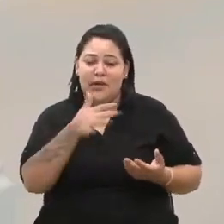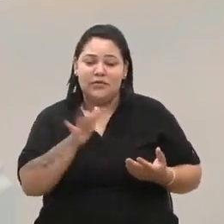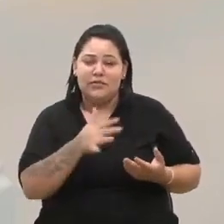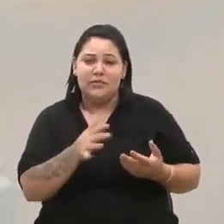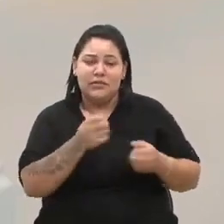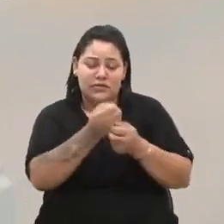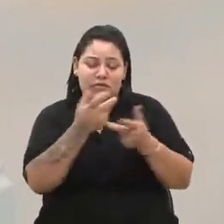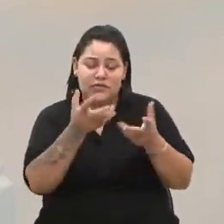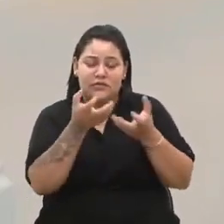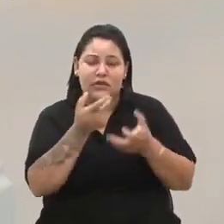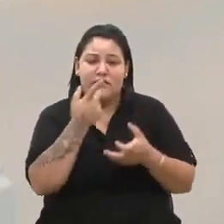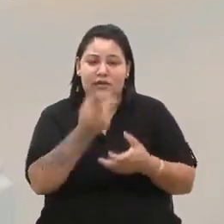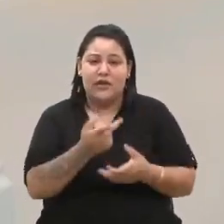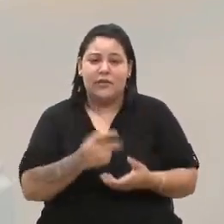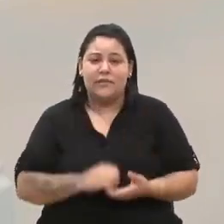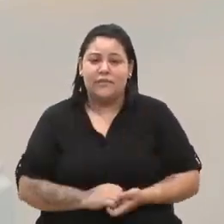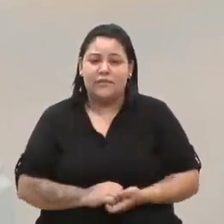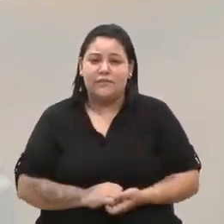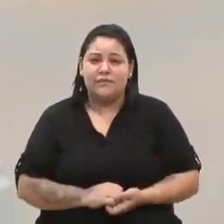para falar.